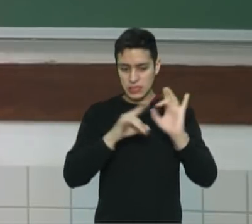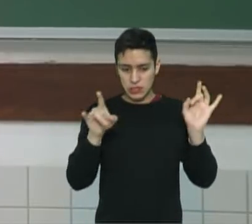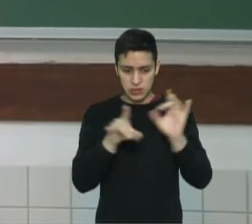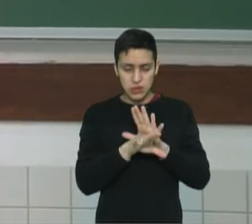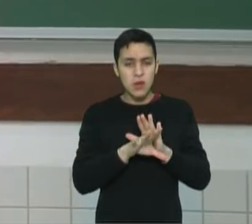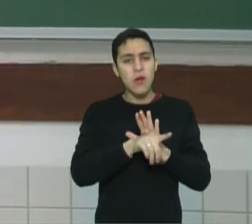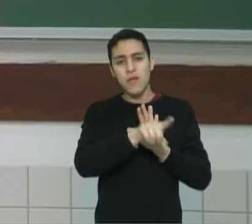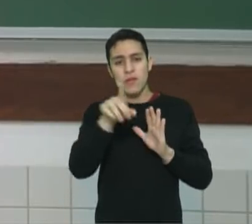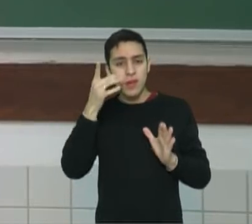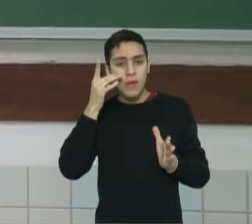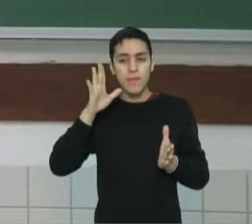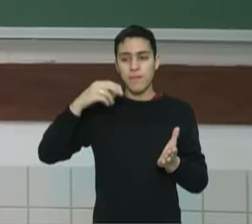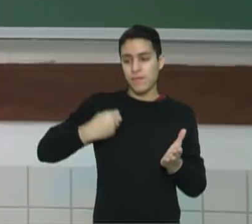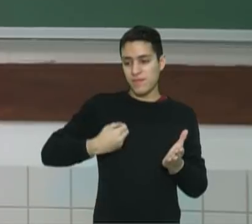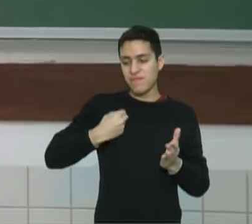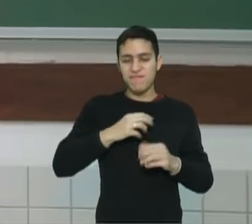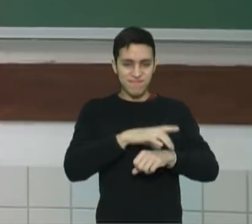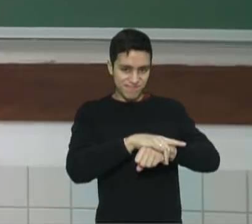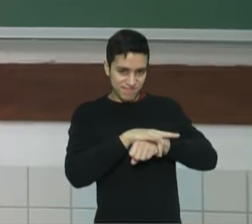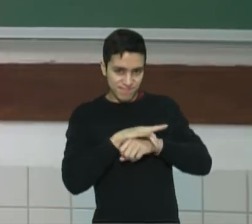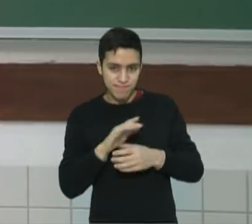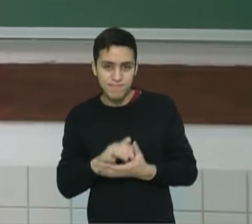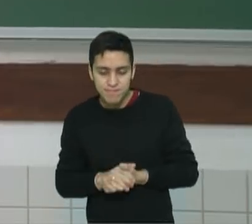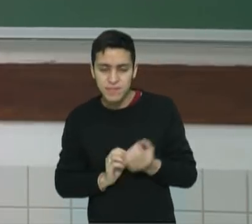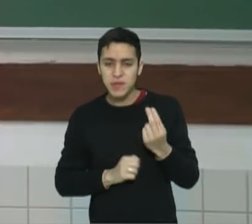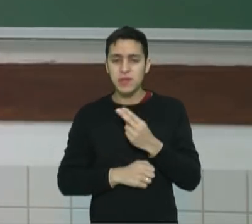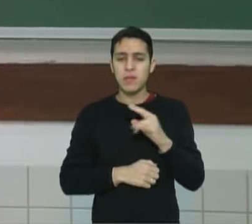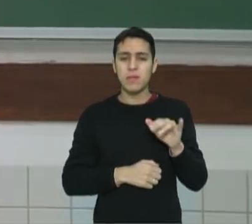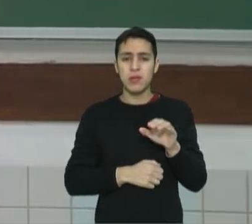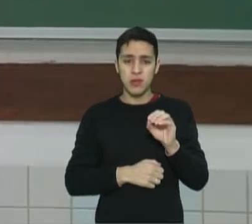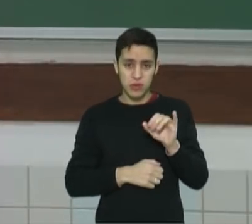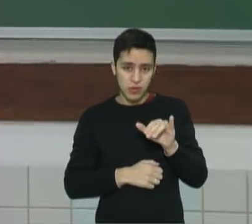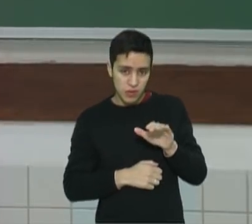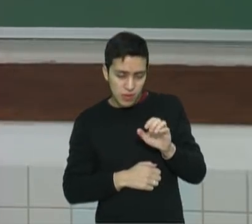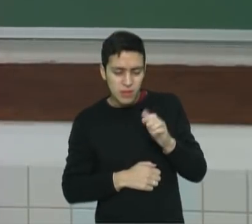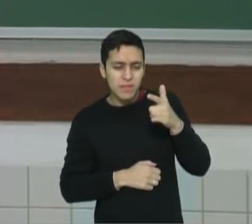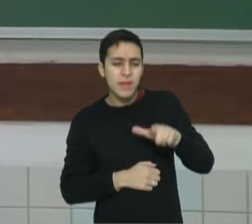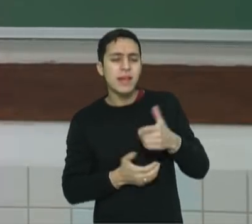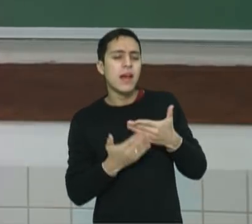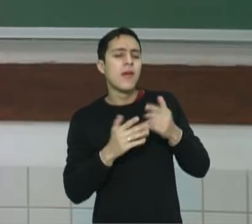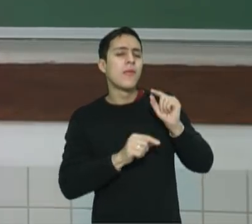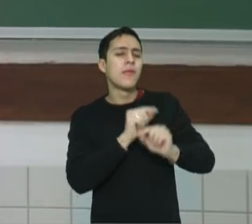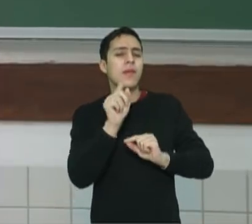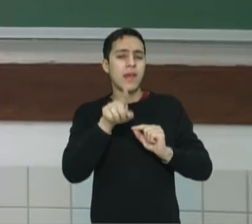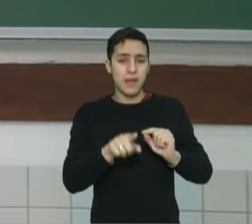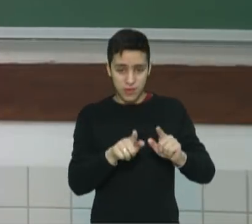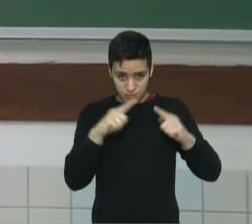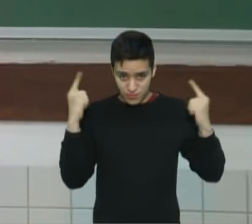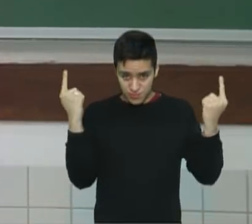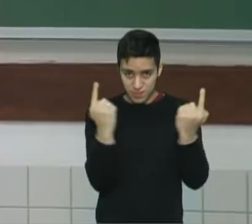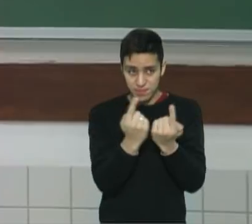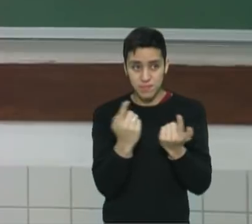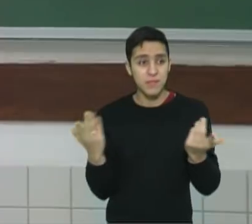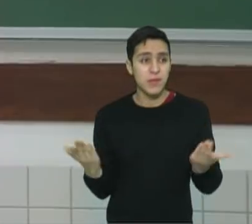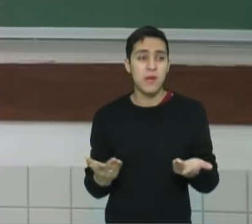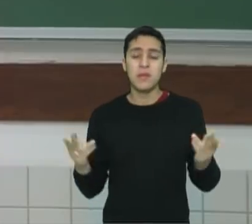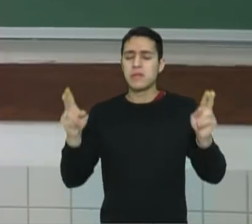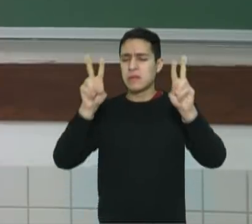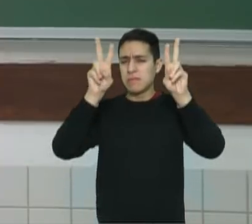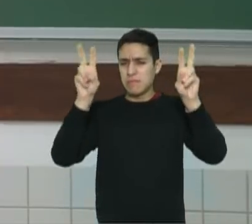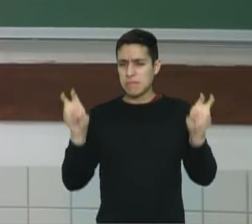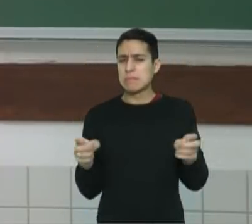sua presença foi garantida. Meu nome é Joyce, estamos aqui para mais um encontro de Geografia. Hoje o nosso tema em Geografia é um tema